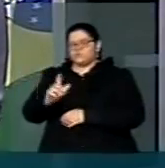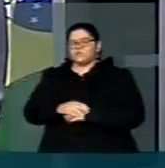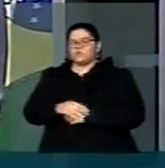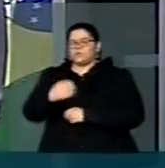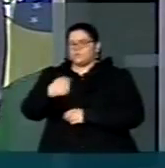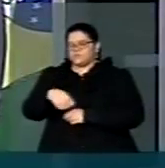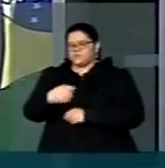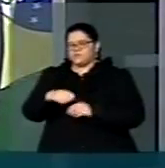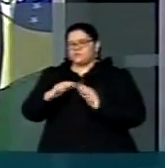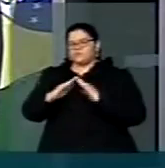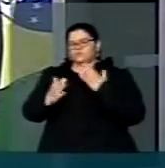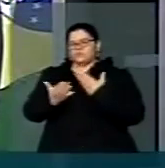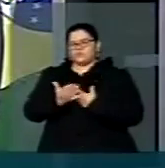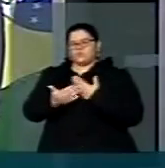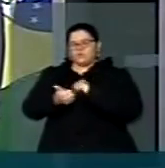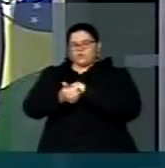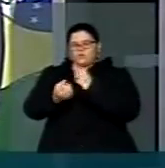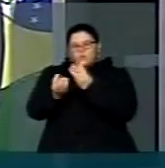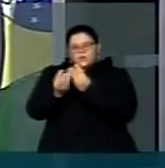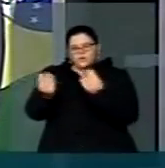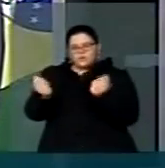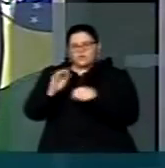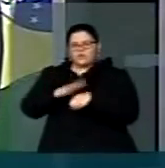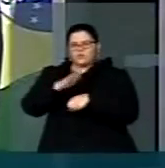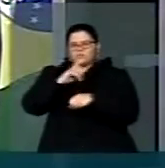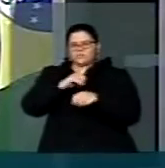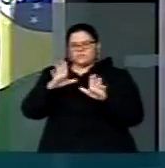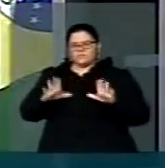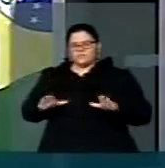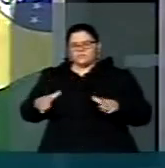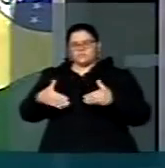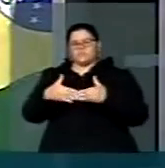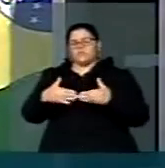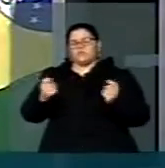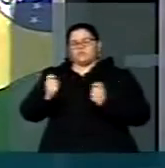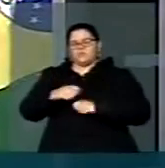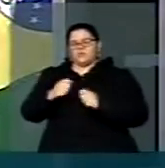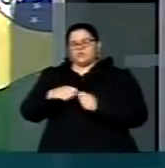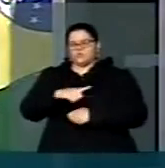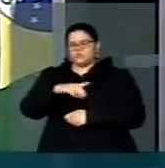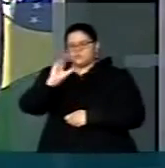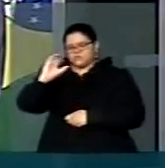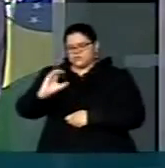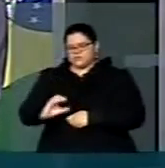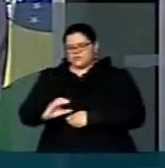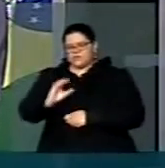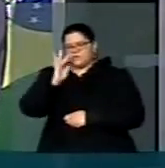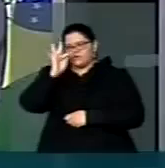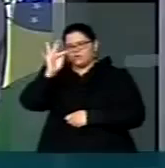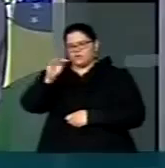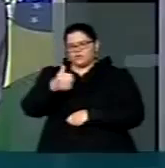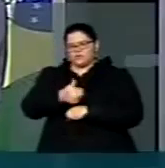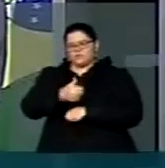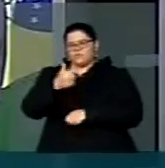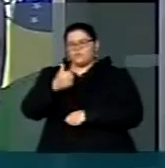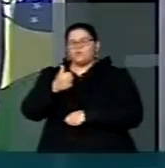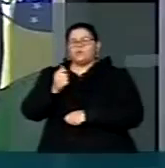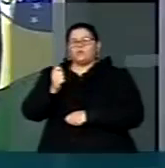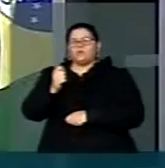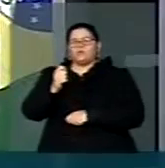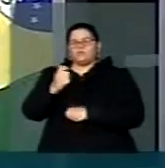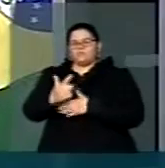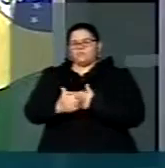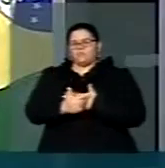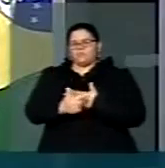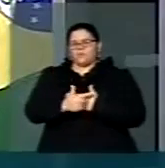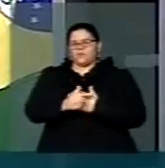de qualidade, visando condições aos jovens para o exercício e vivência de cidadania, que permitirão a construção dos papéis